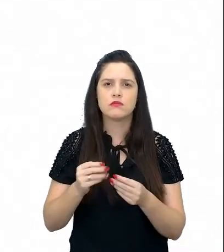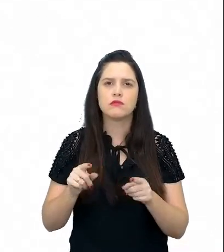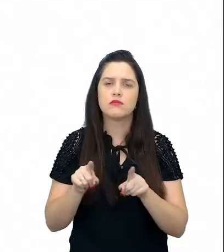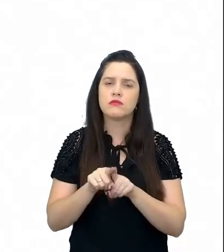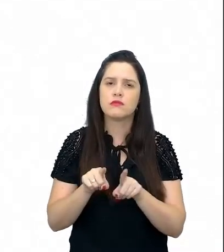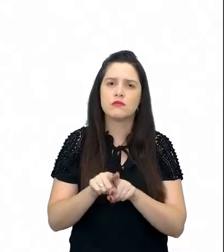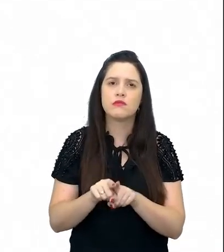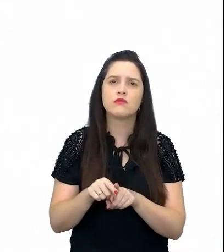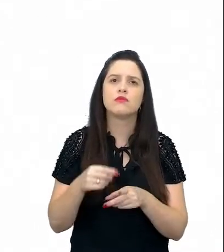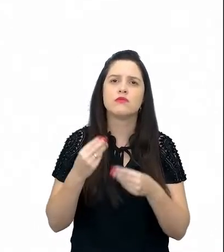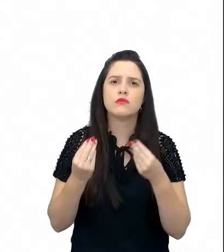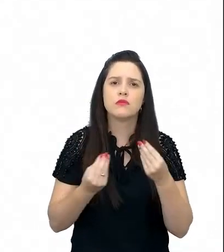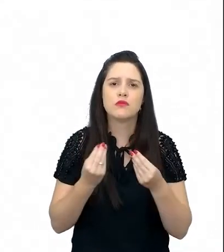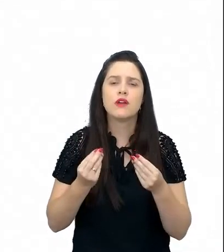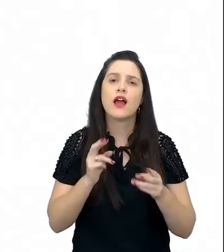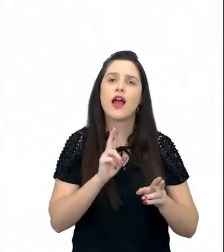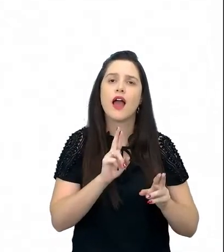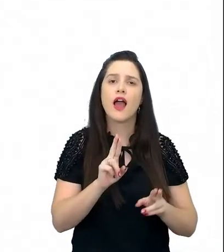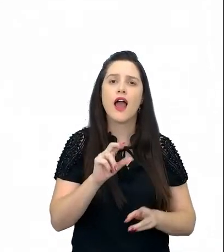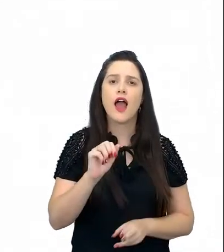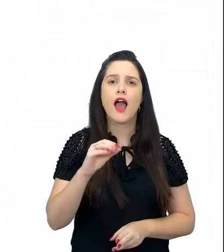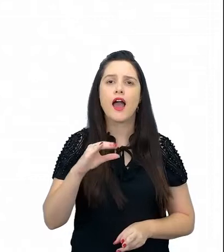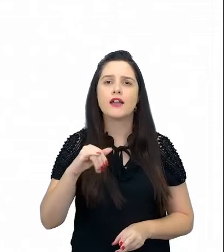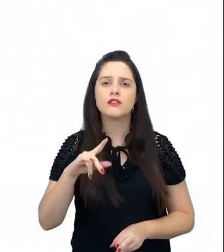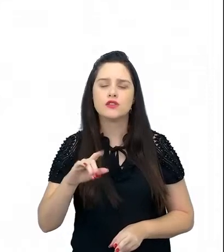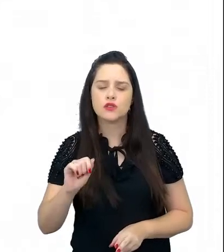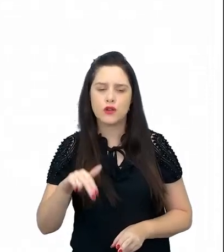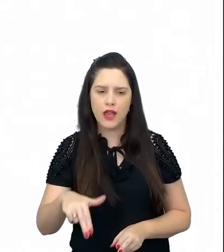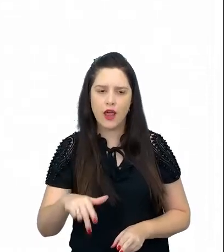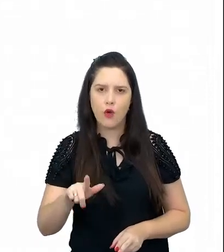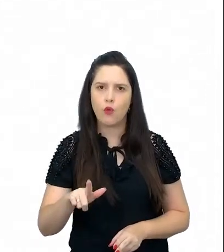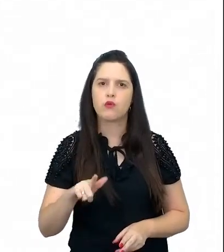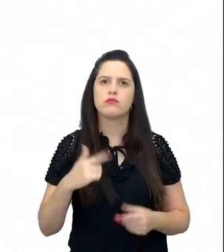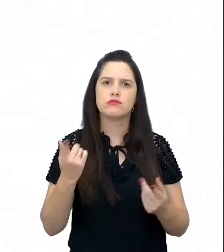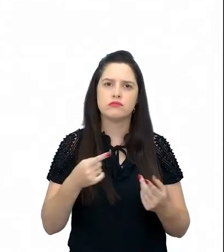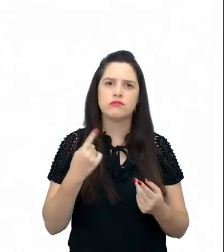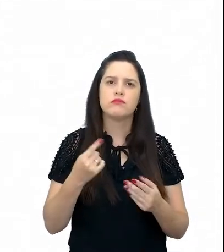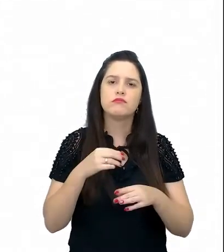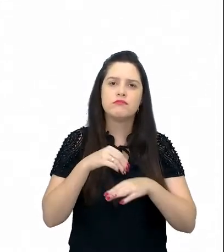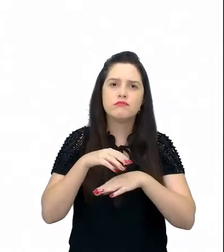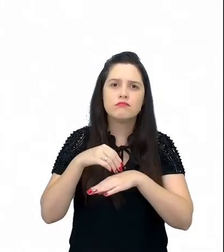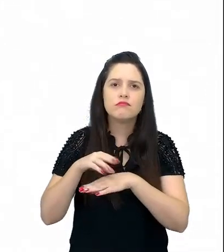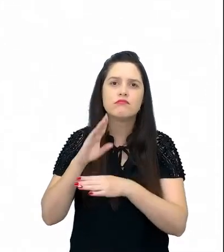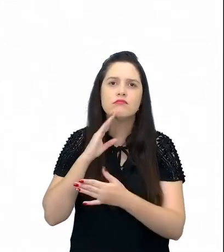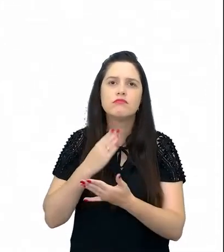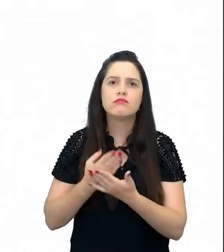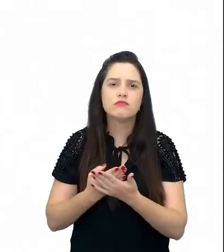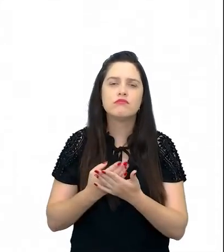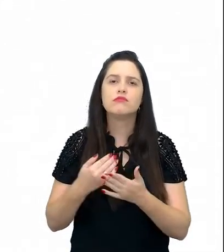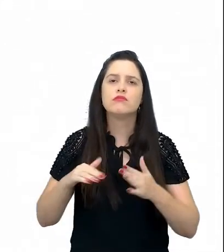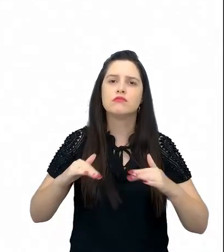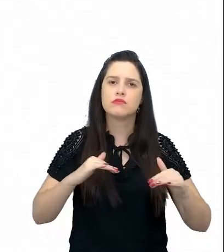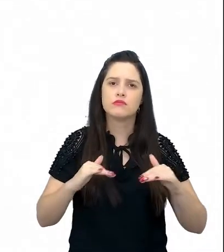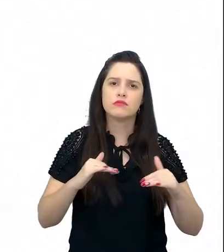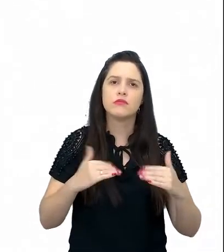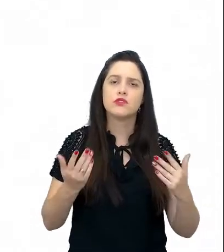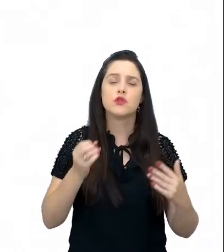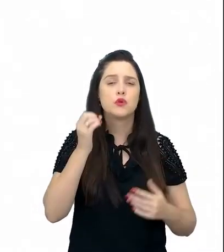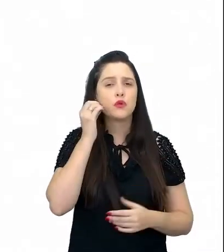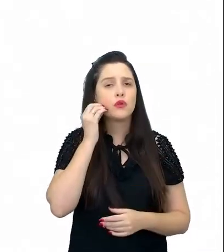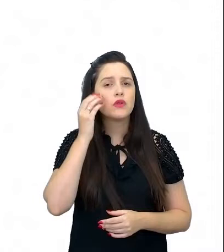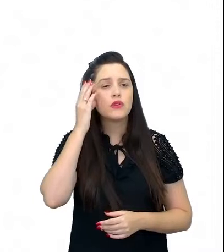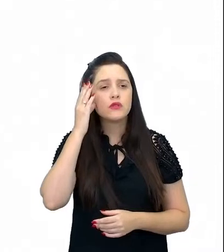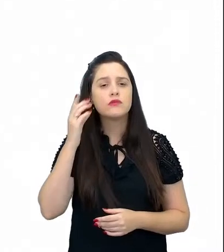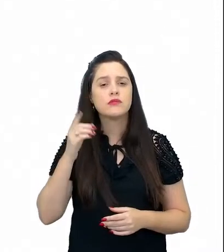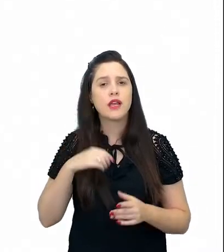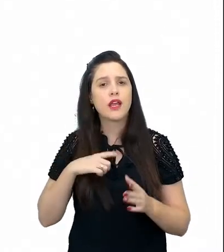o quê? É um número racional na forma fracionária. Olha que legal. Se o aluno tem essa condição, se ele tem esse conhecimento, ele